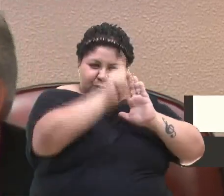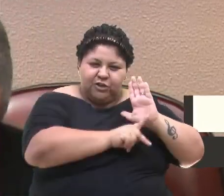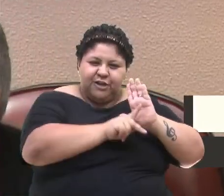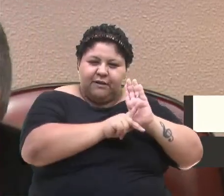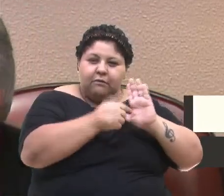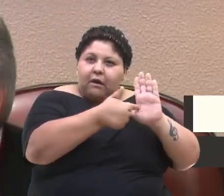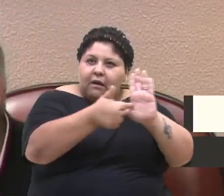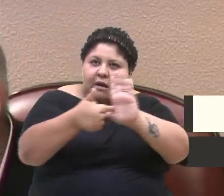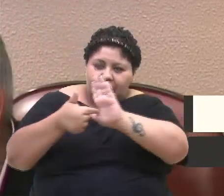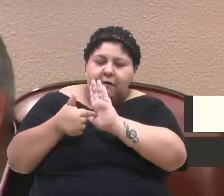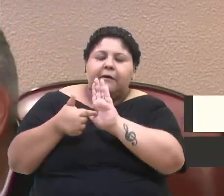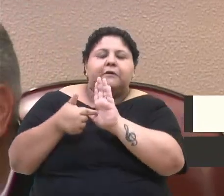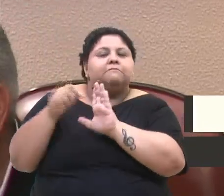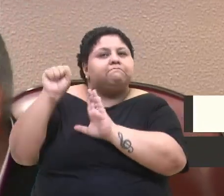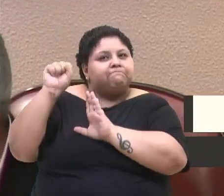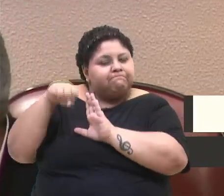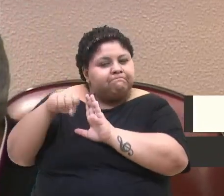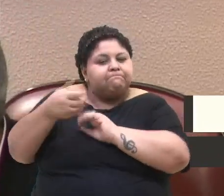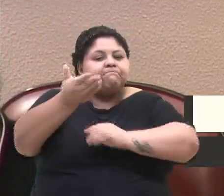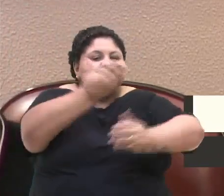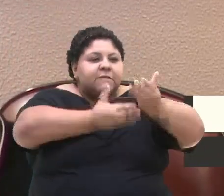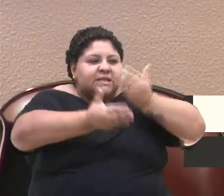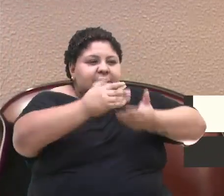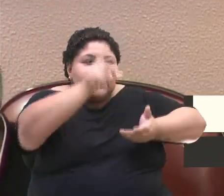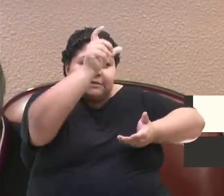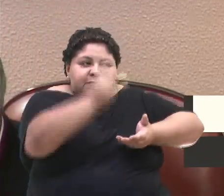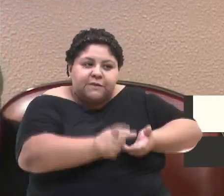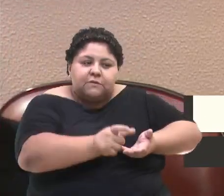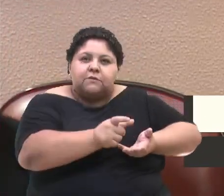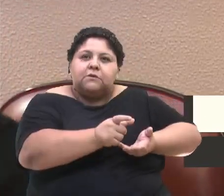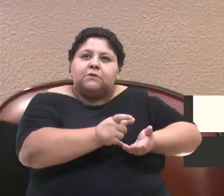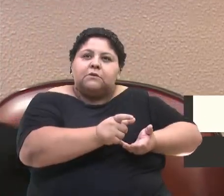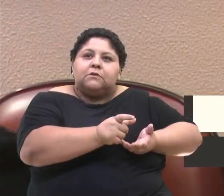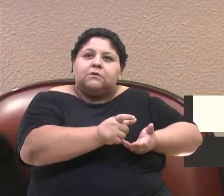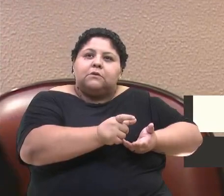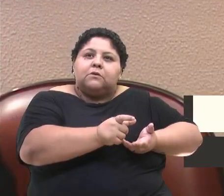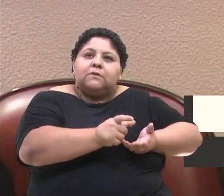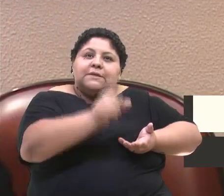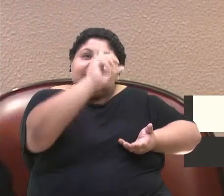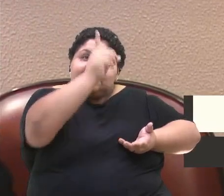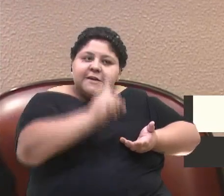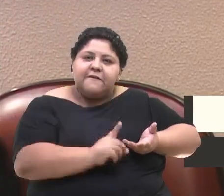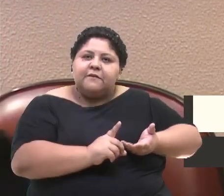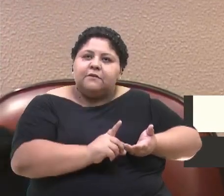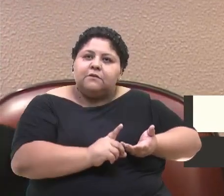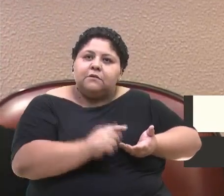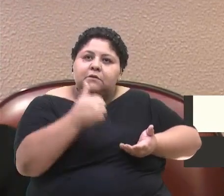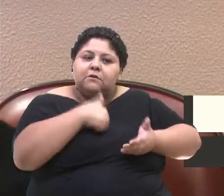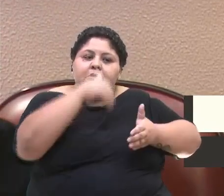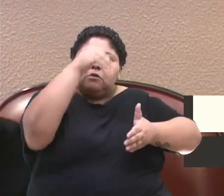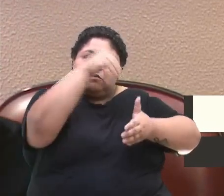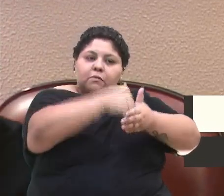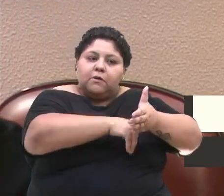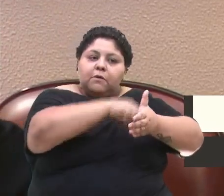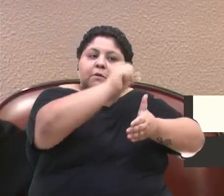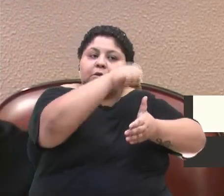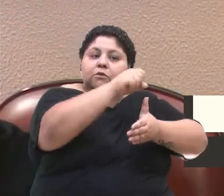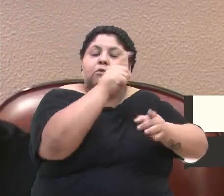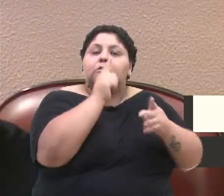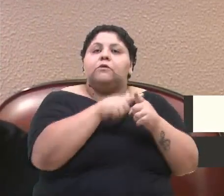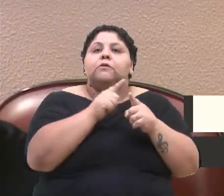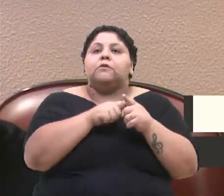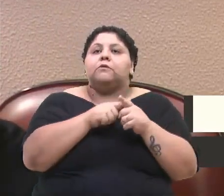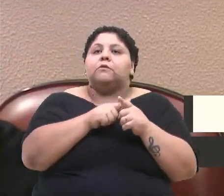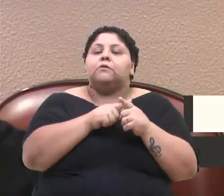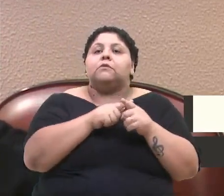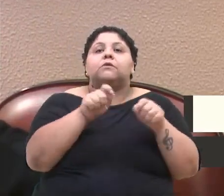ele vem sim atender as pessoas com essa deficiência. E o meu voto é favorável porque isso